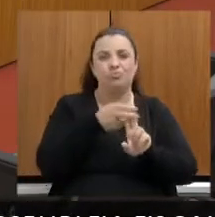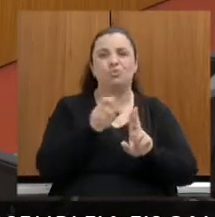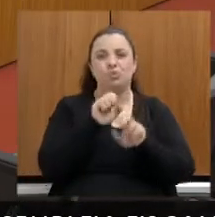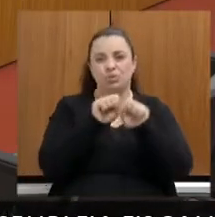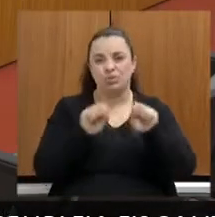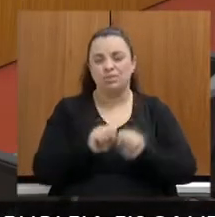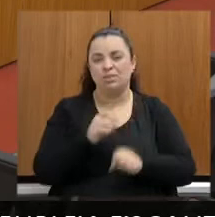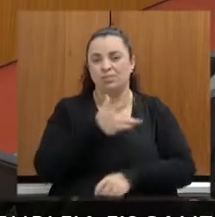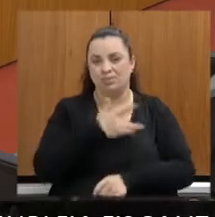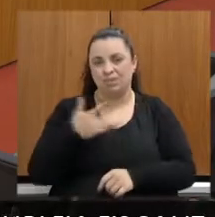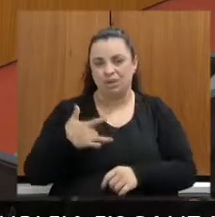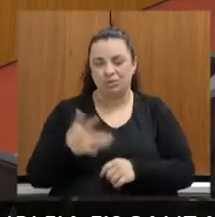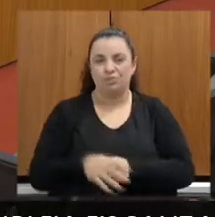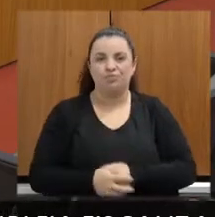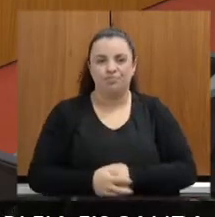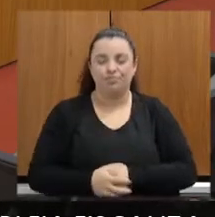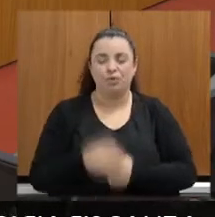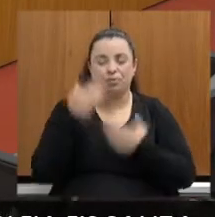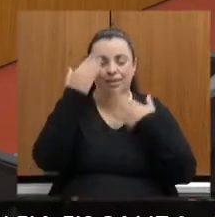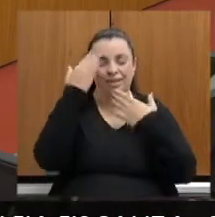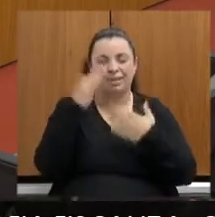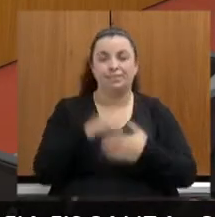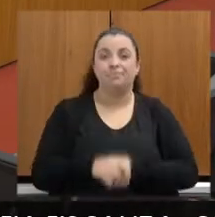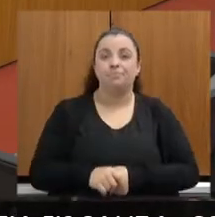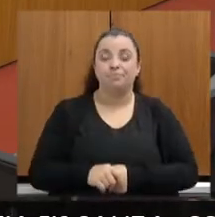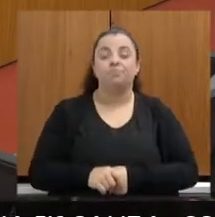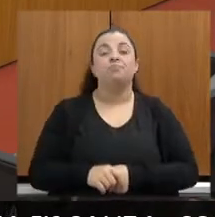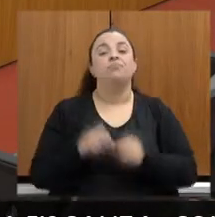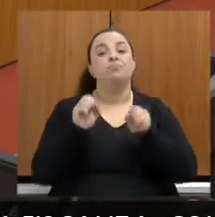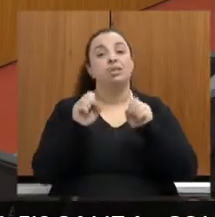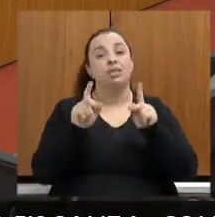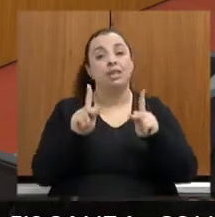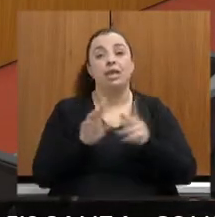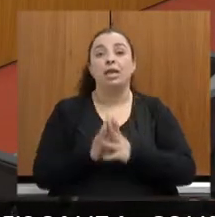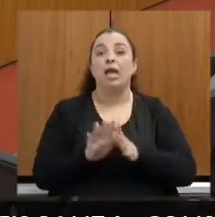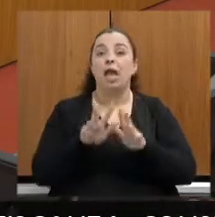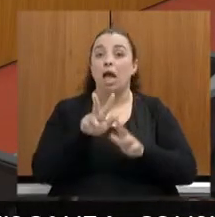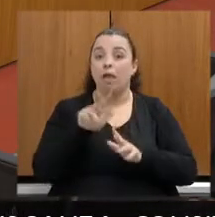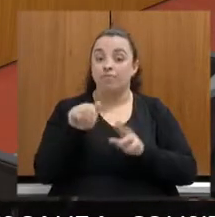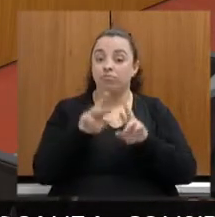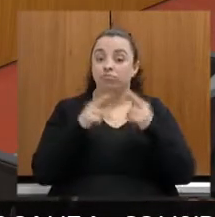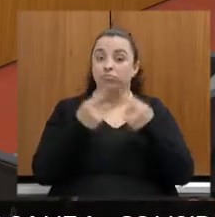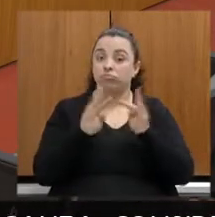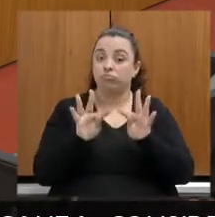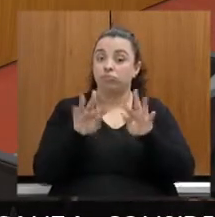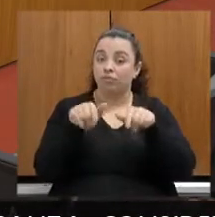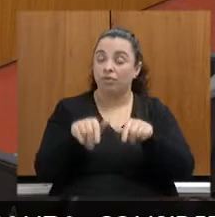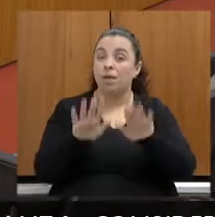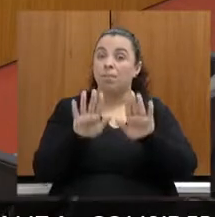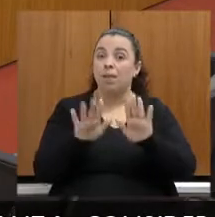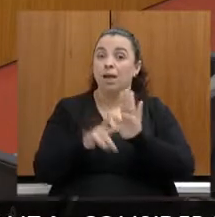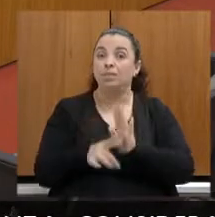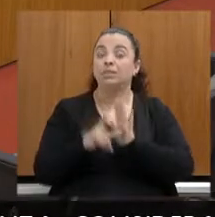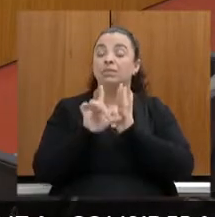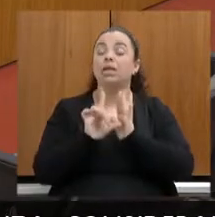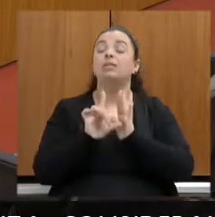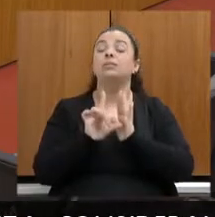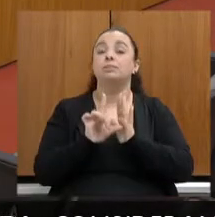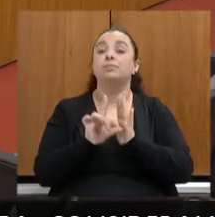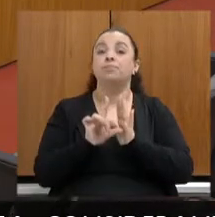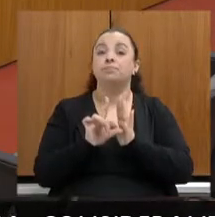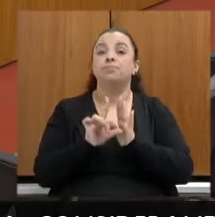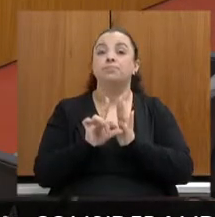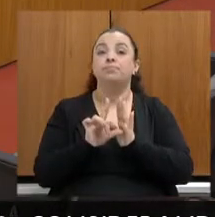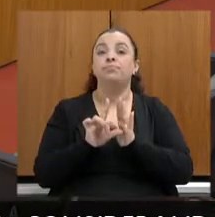Estou antes de terminar a nossa a nossa reunião da Assembleia fiscaliza